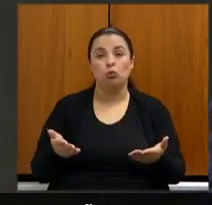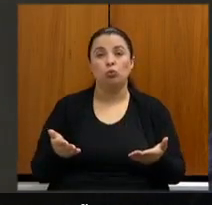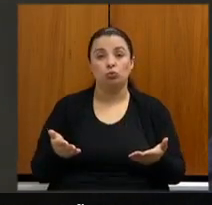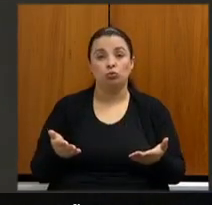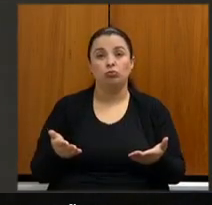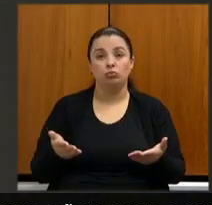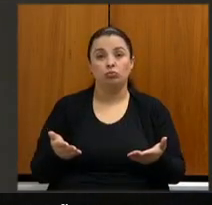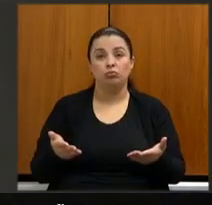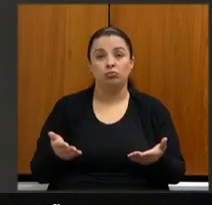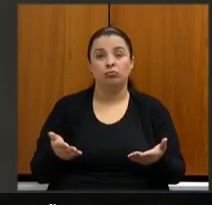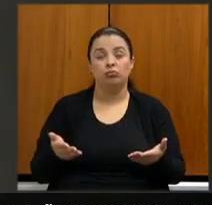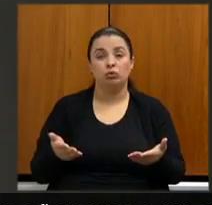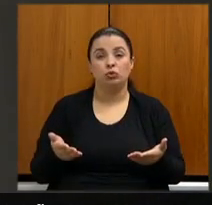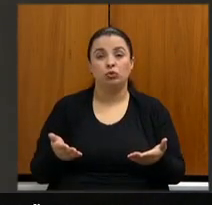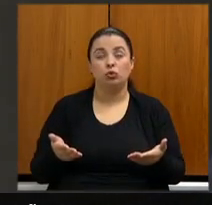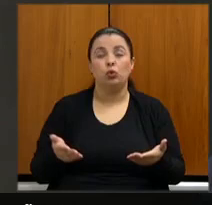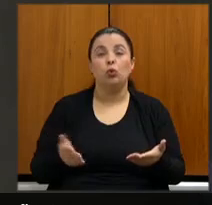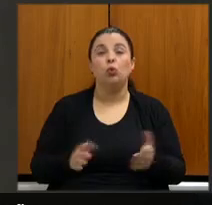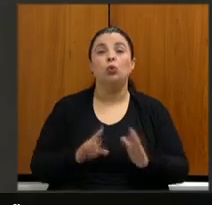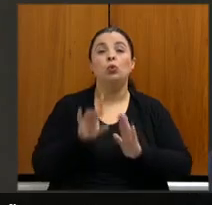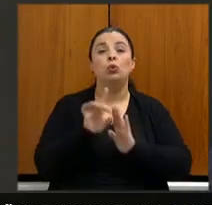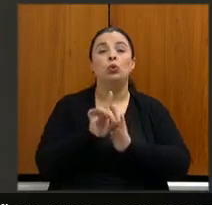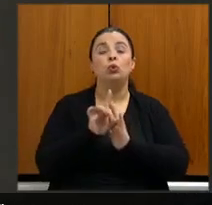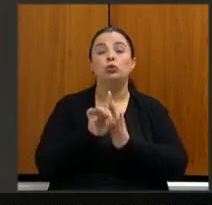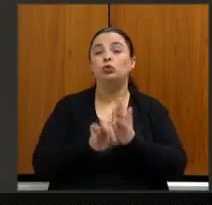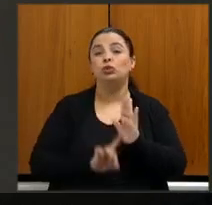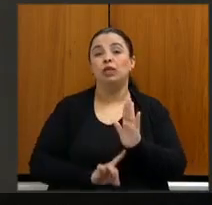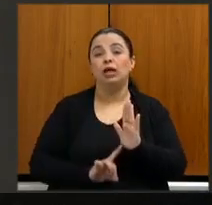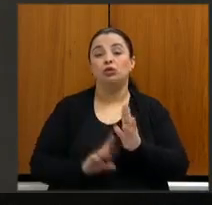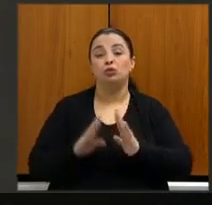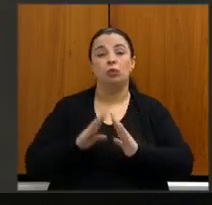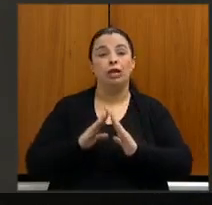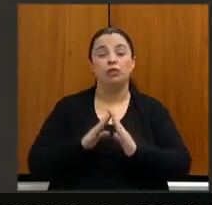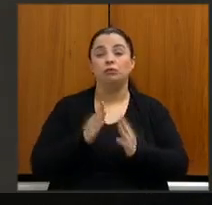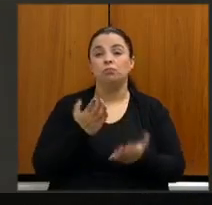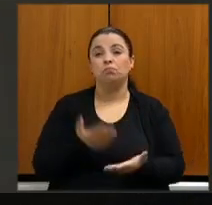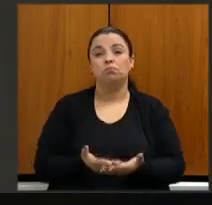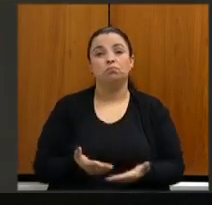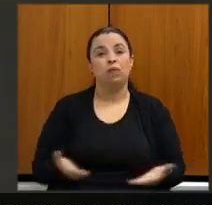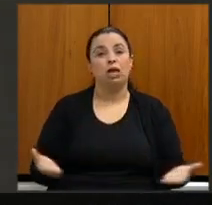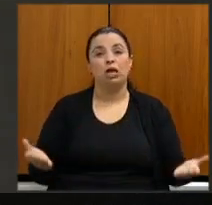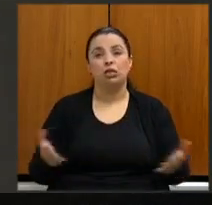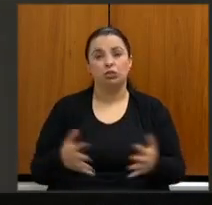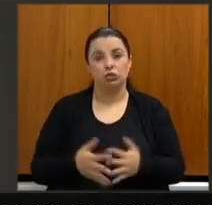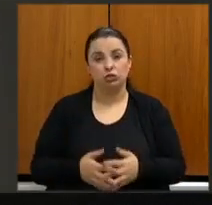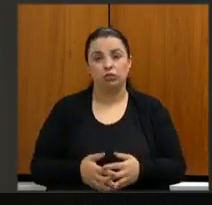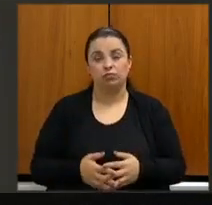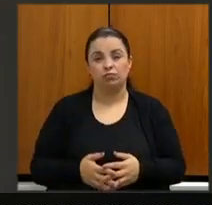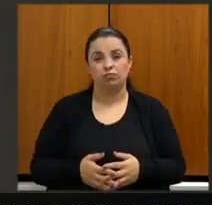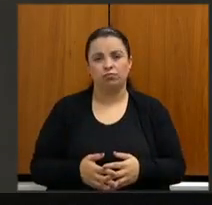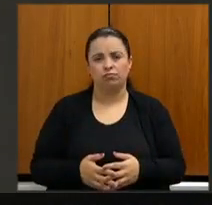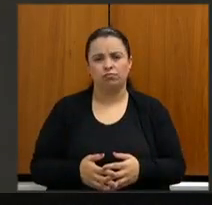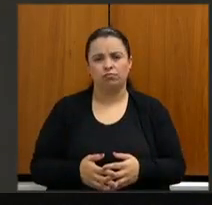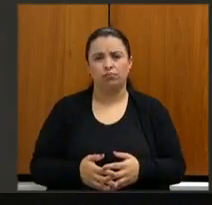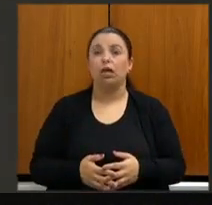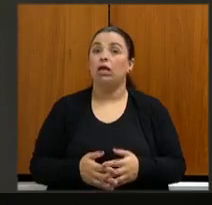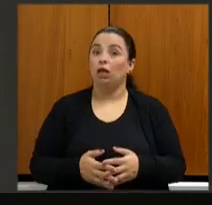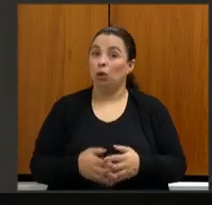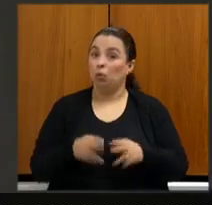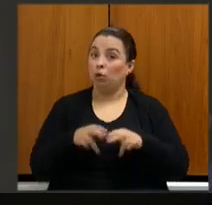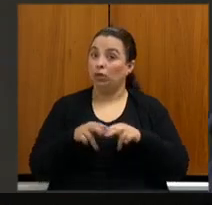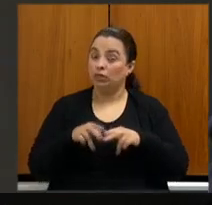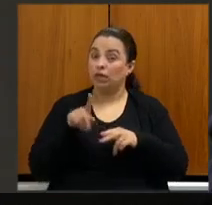a condição e o direito de moradia de moradia e portanto as ocupações